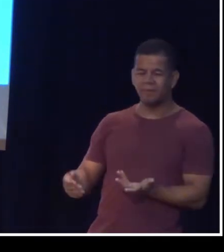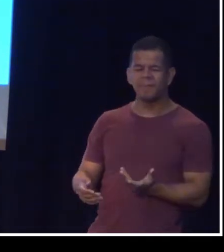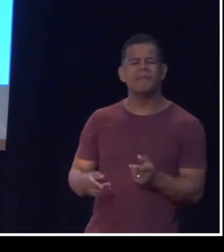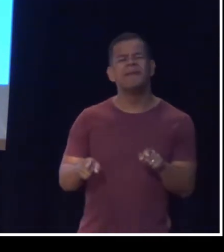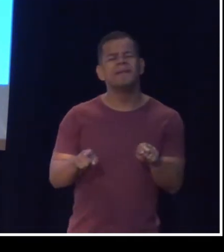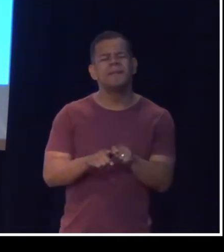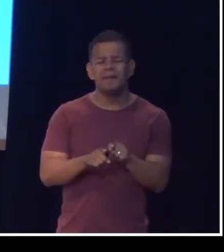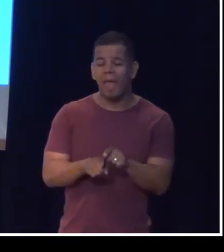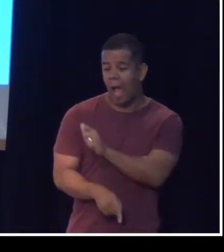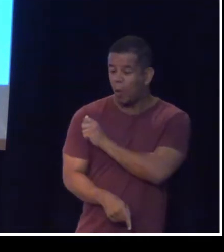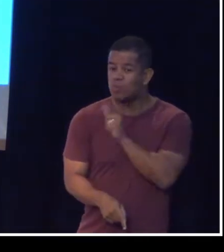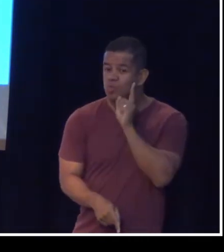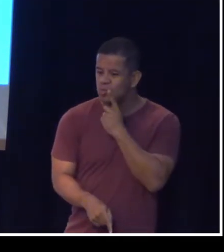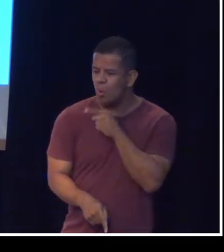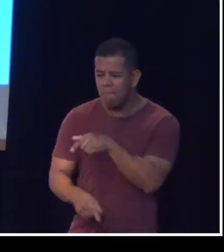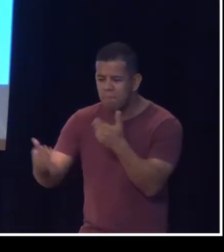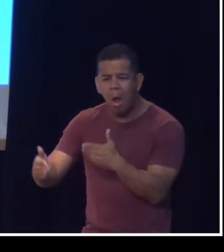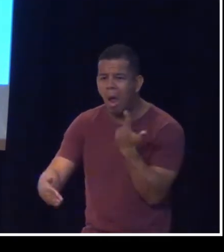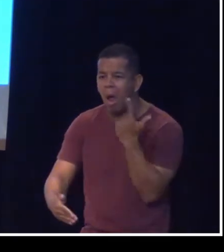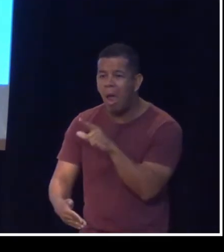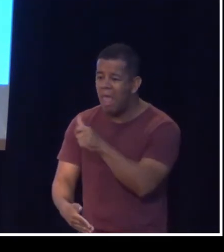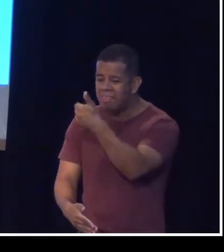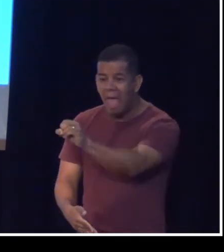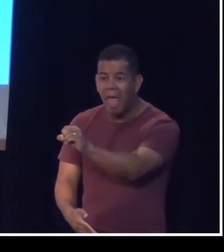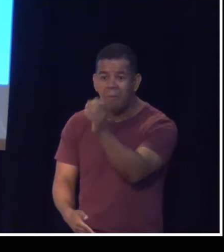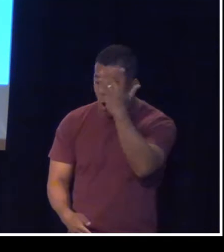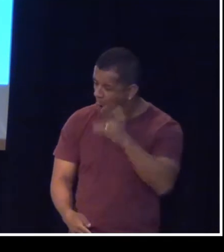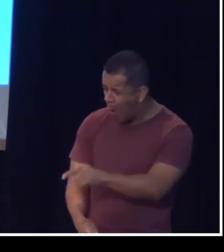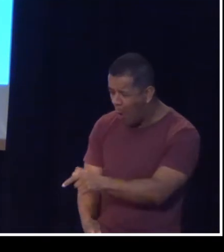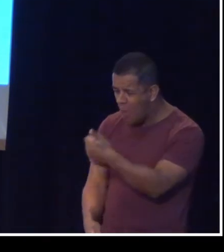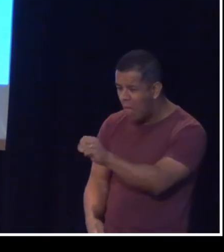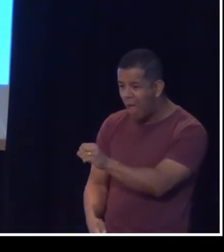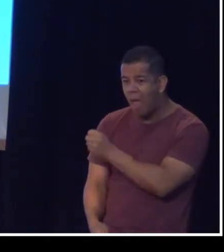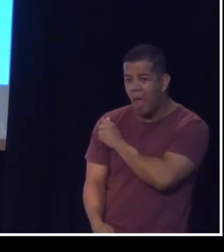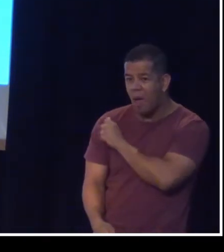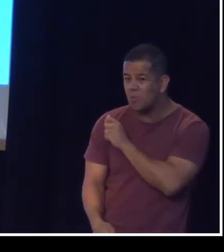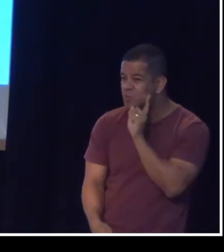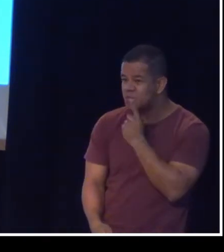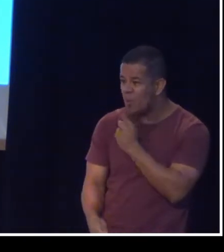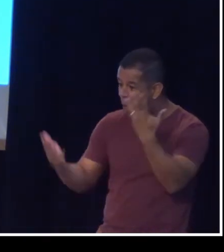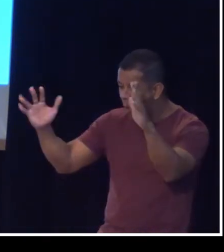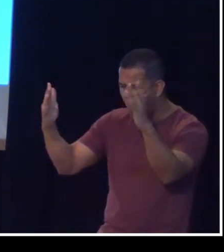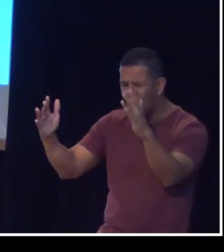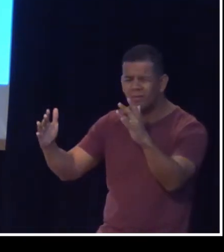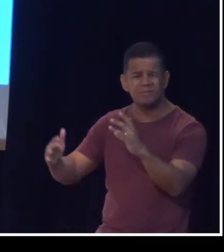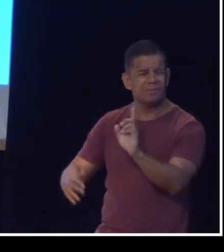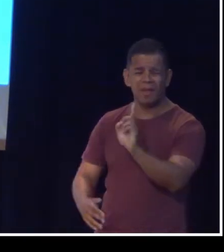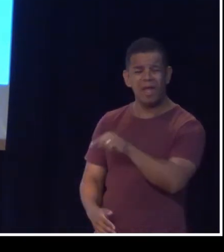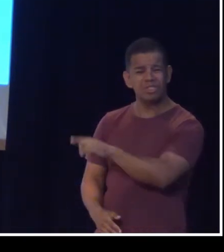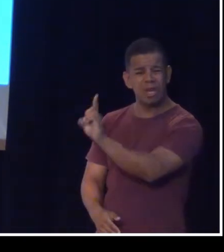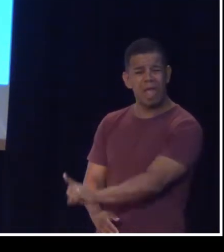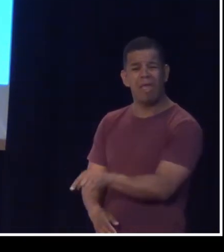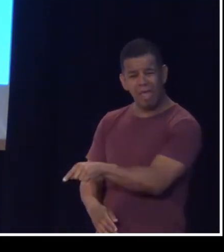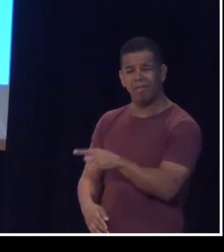Aí as pessoas falam, mas ele tirou 10. Nossa, que legal, excepcional, né? Não. É um direito dele, é um dever dele, né? Ele tem a